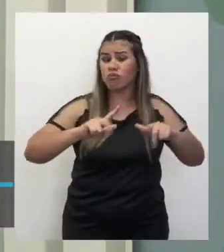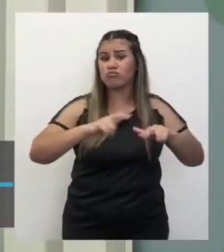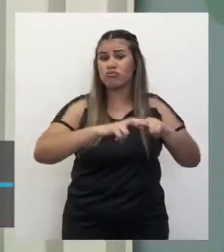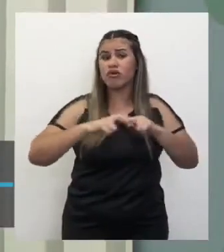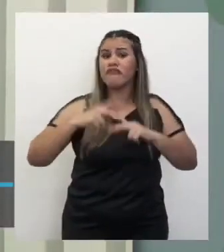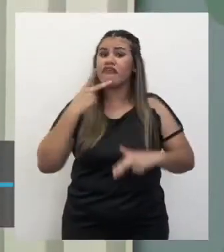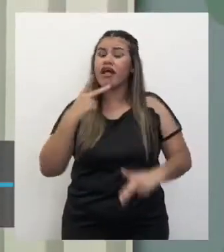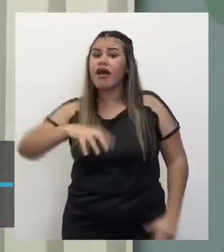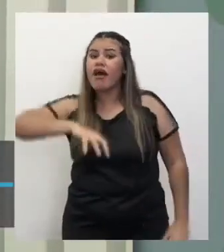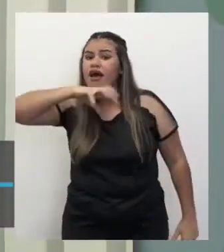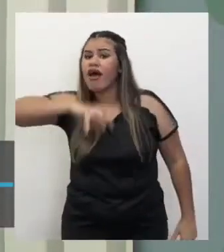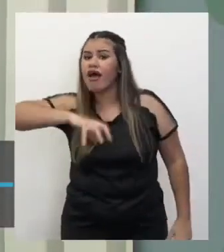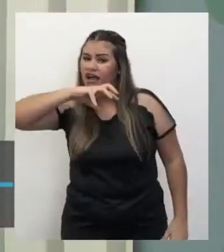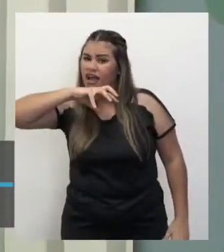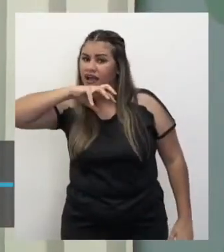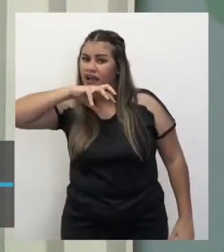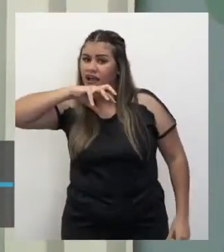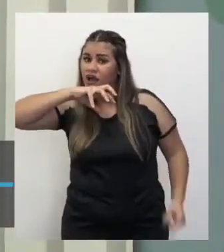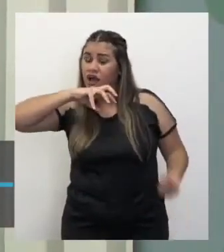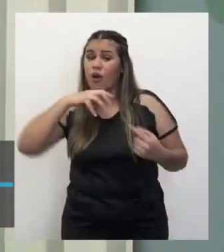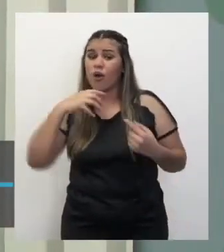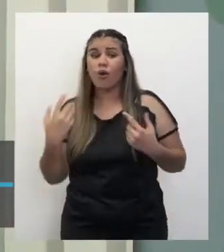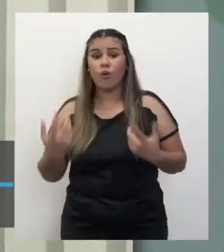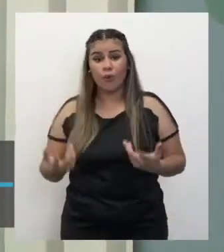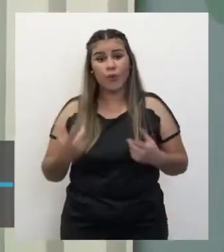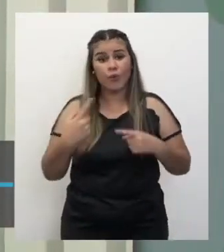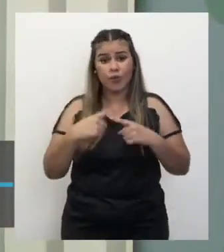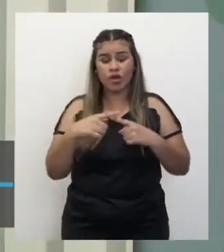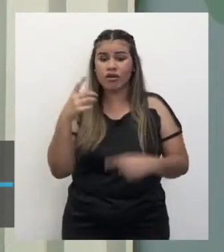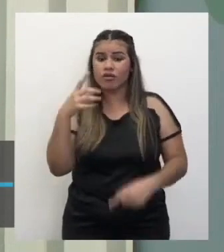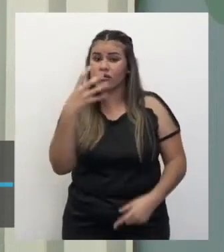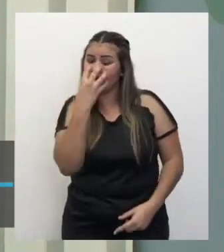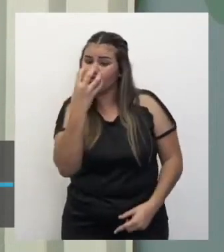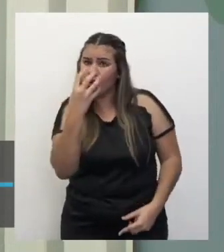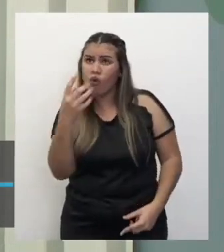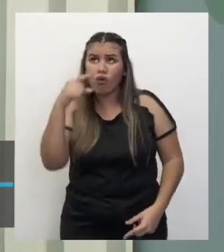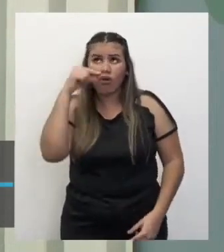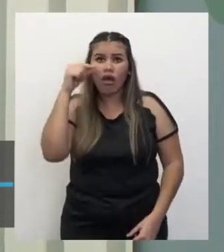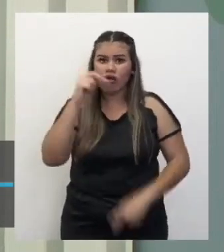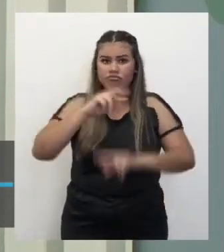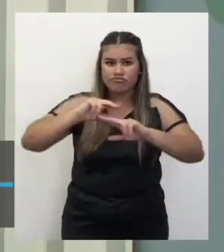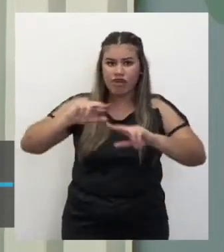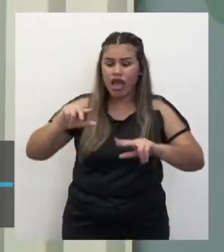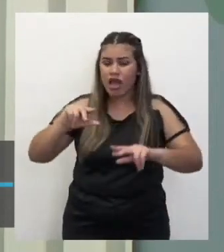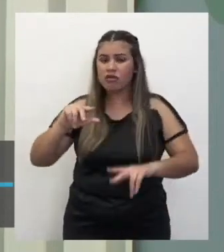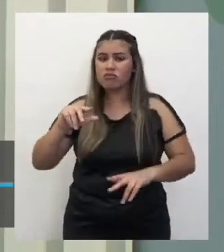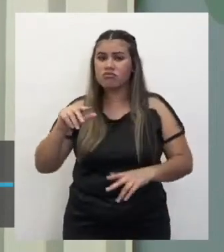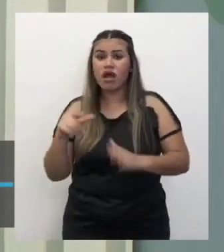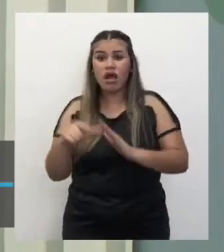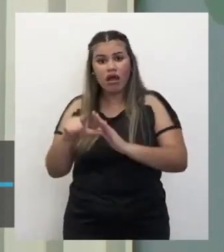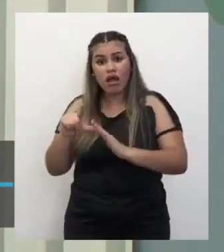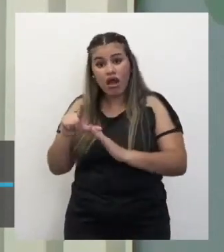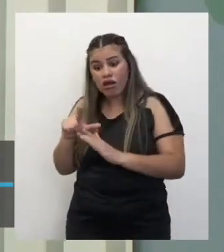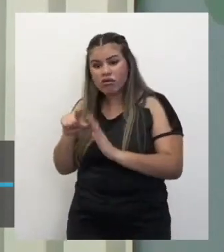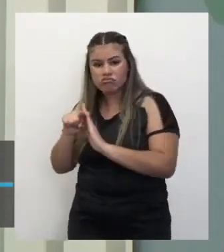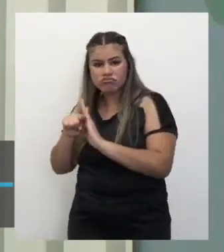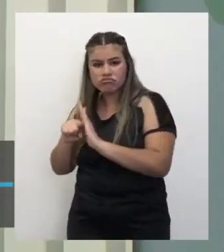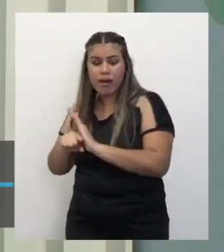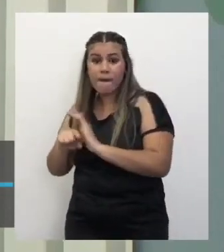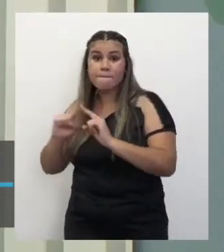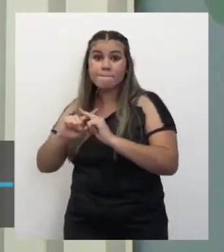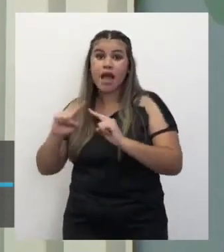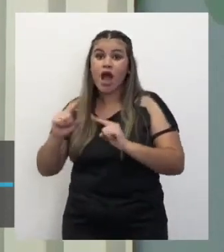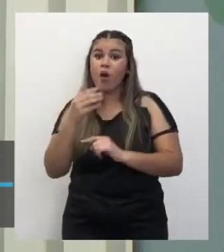ou animal. Não, porque um animal tem uma certa dignidade. Esse homem, desta história, deste poema, foi jogado numa condição